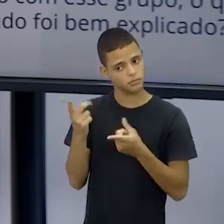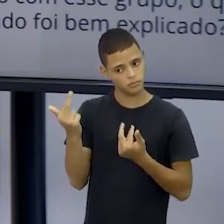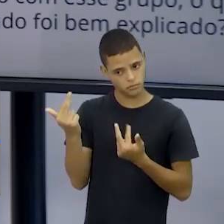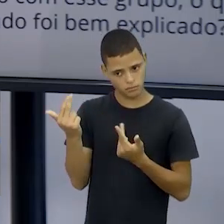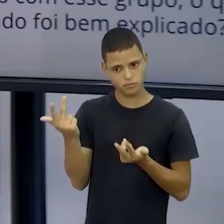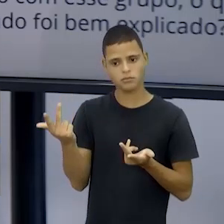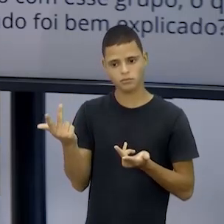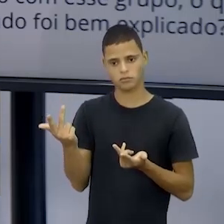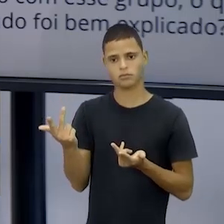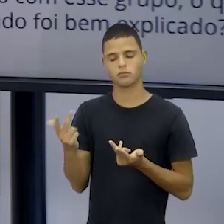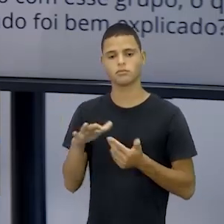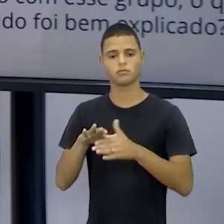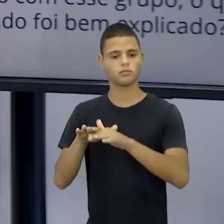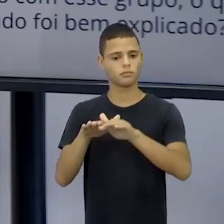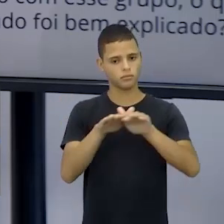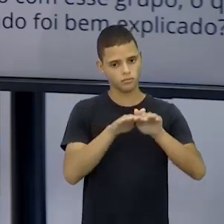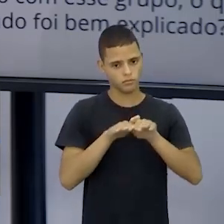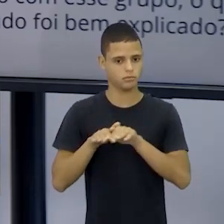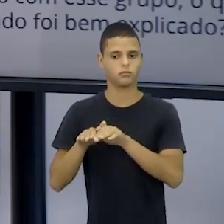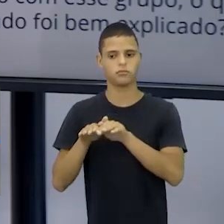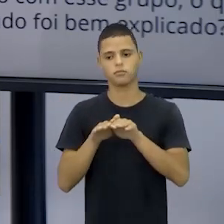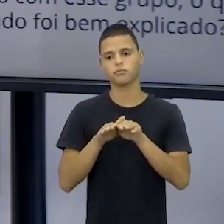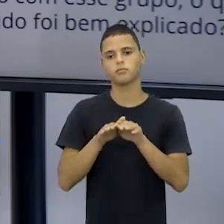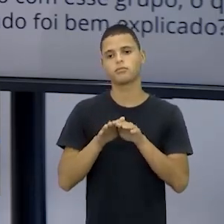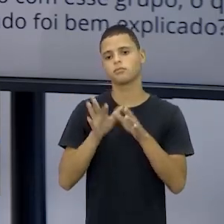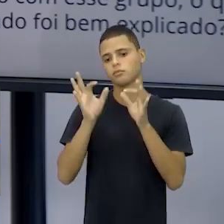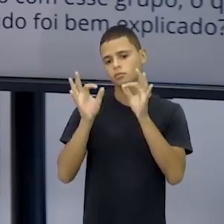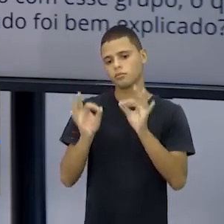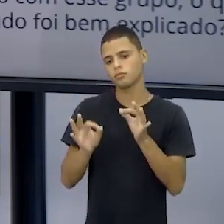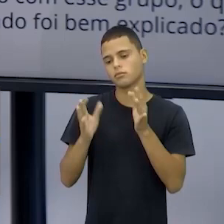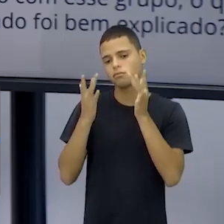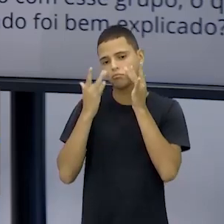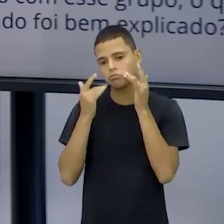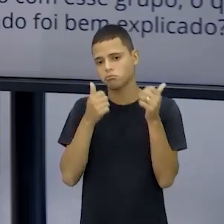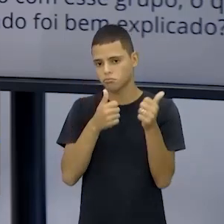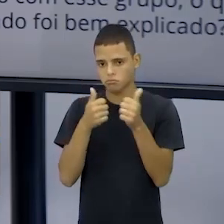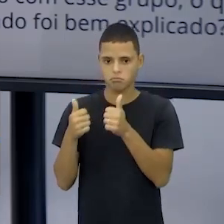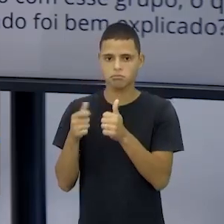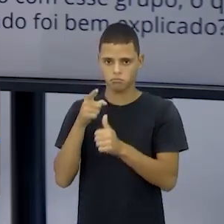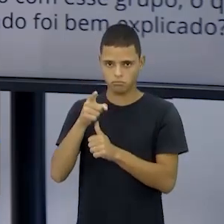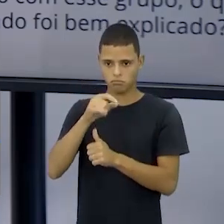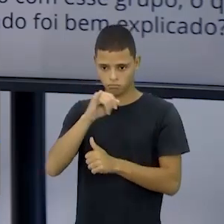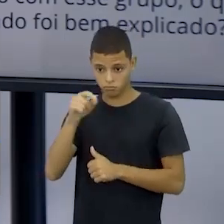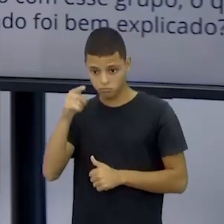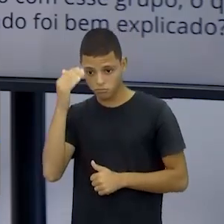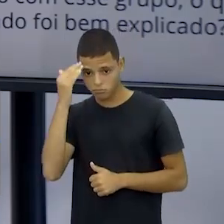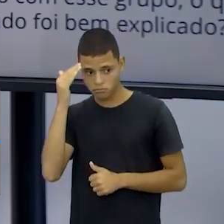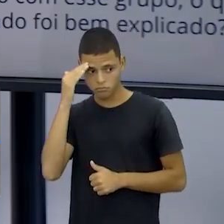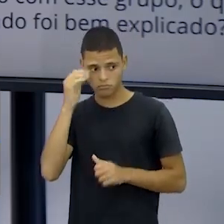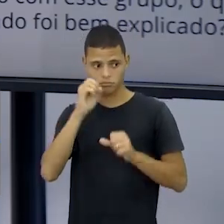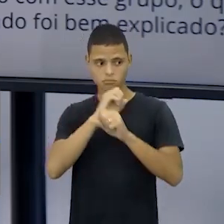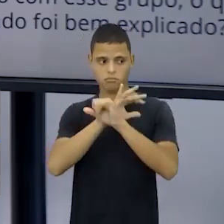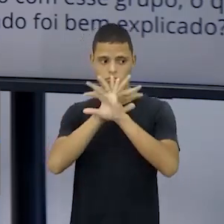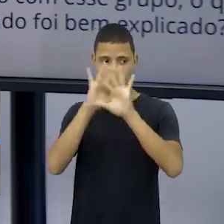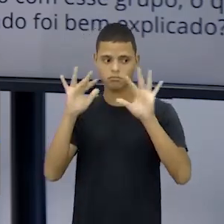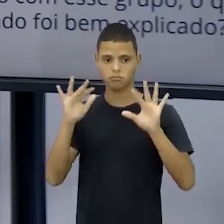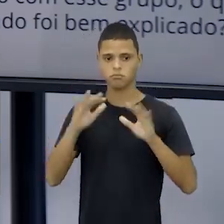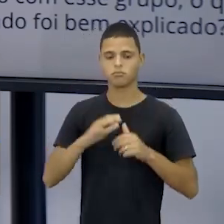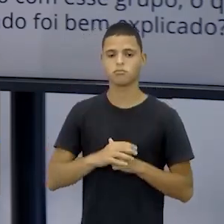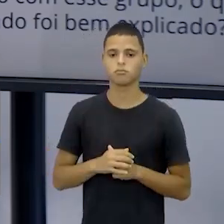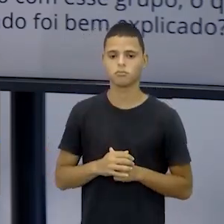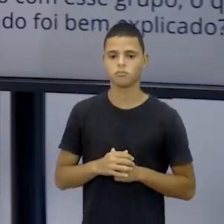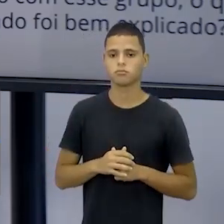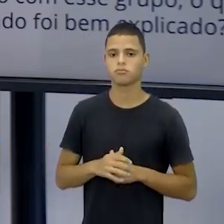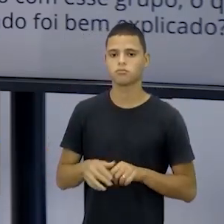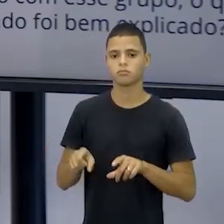Vocês sejam imparcial. E exatamente se ele apresentou bem, ou se vocês entenderam o que o colega apresentou, se isso vale ou